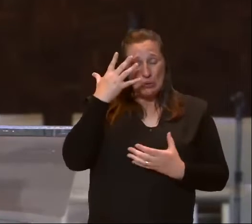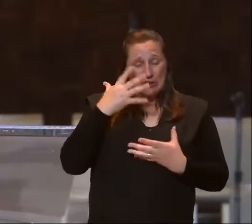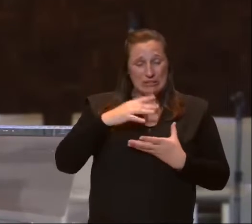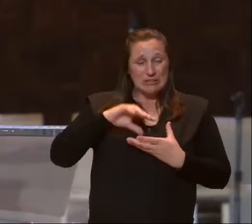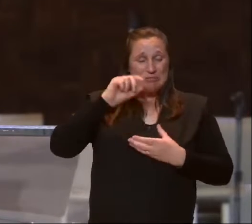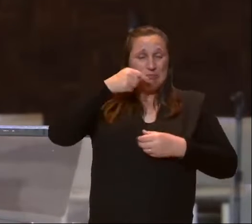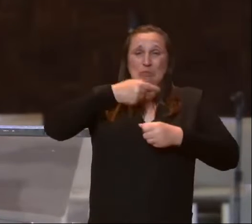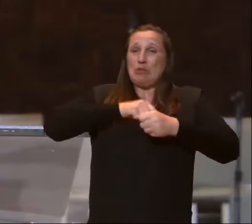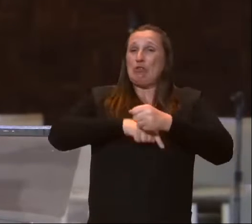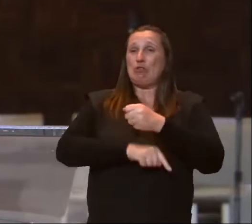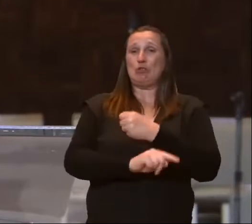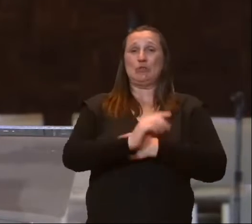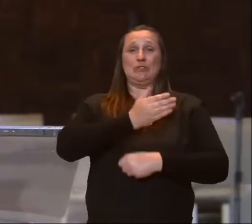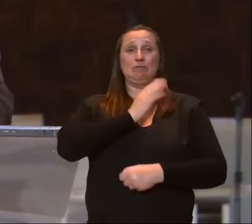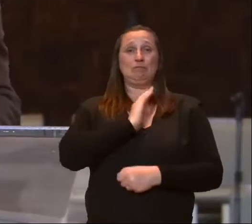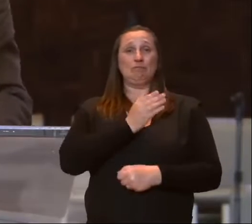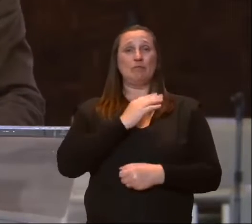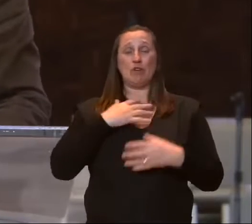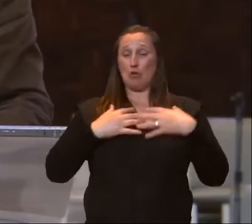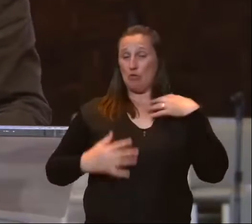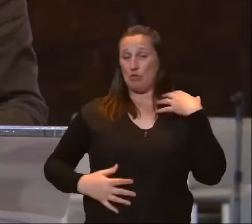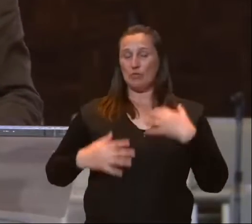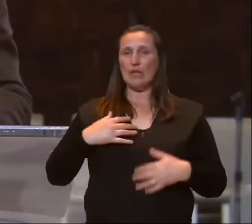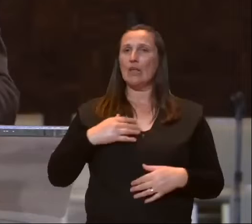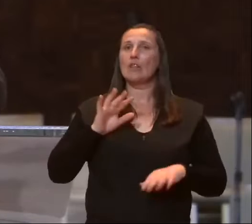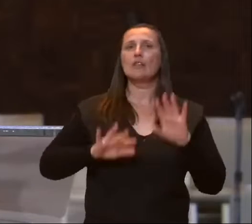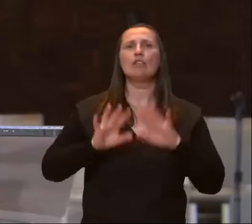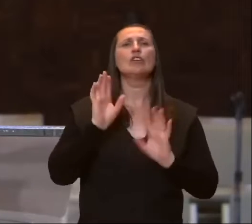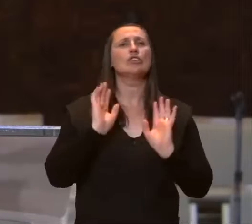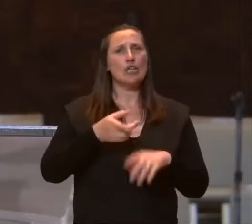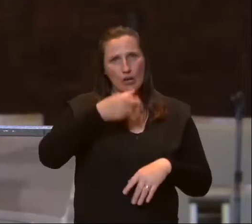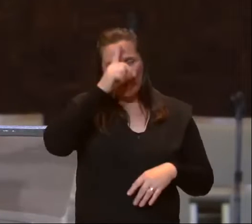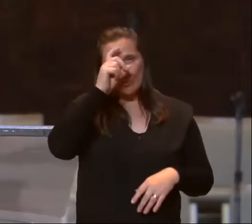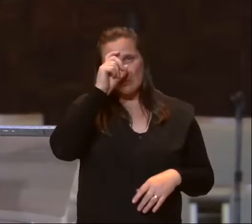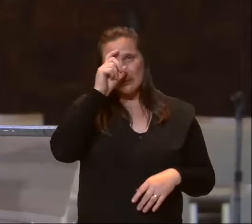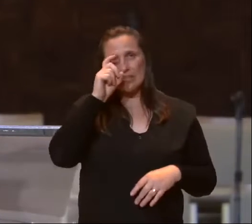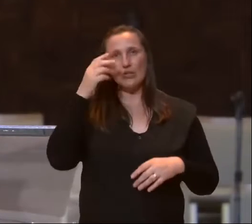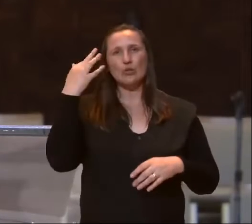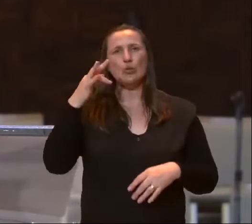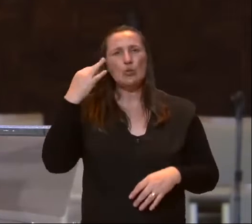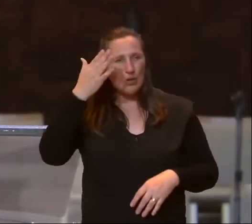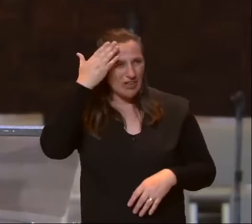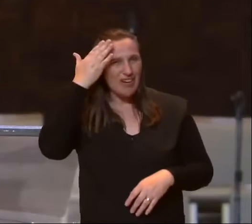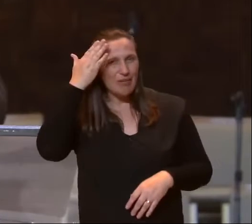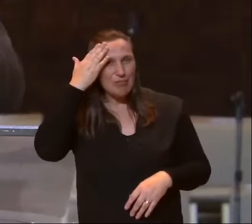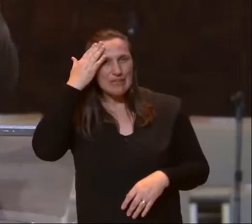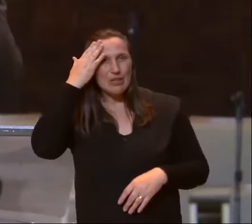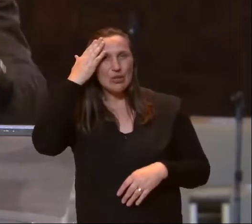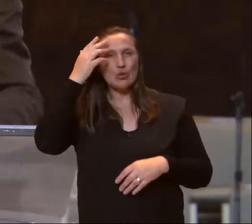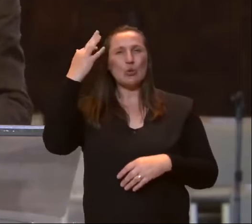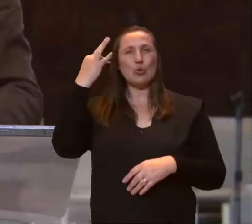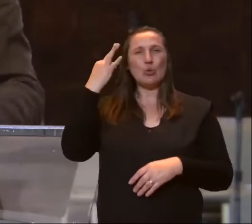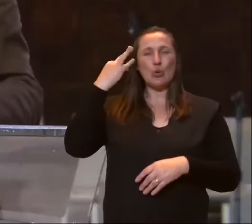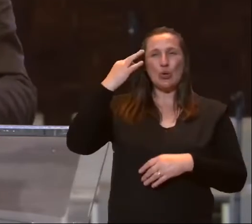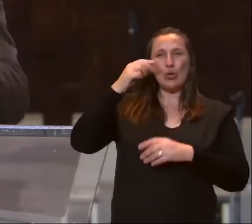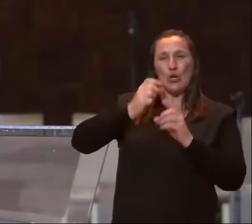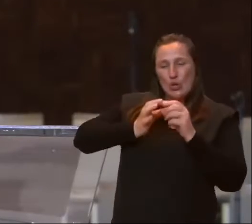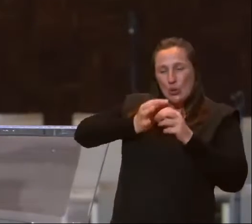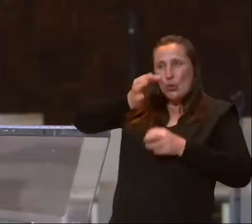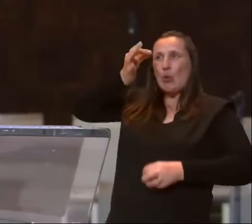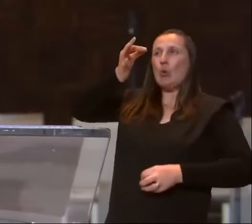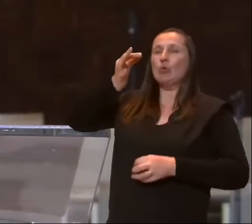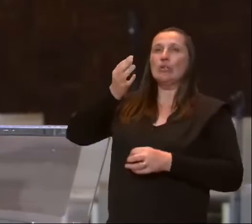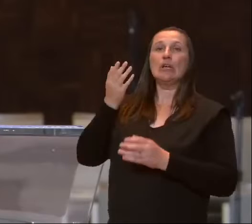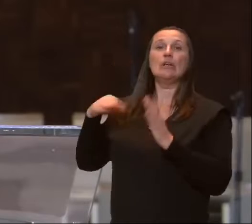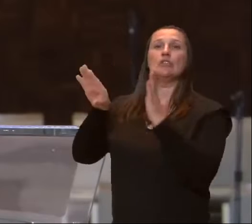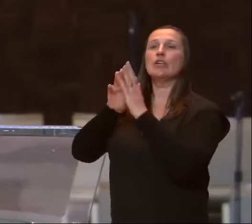dor física. Talvez você já foi para o hospital sentindo dor de cabeça, dor na coluna, ataque cardíaco. Chega lá e